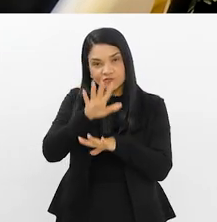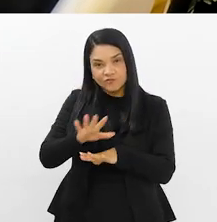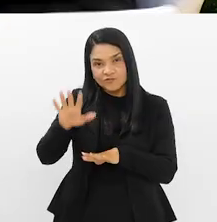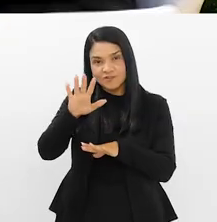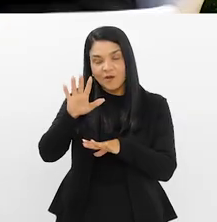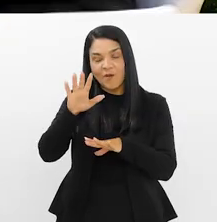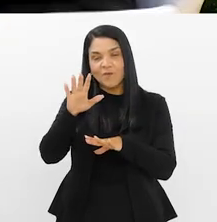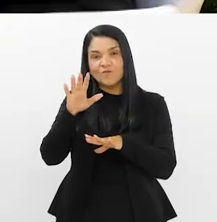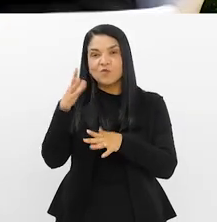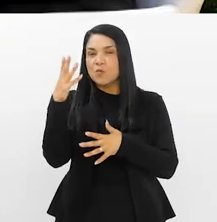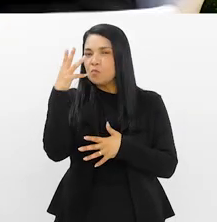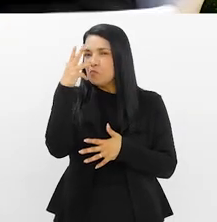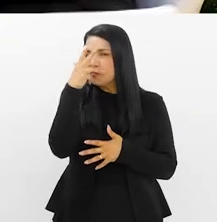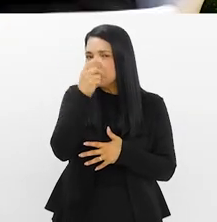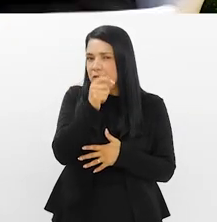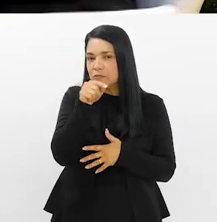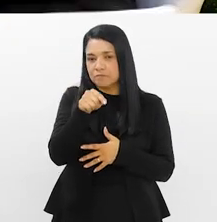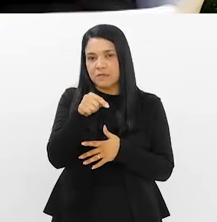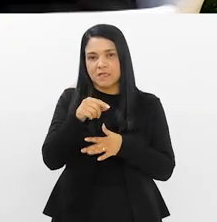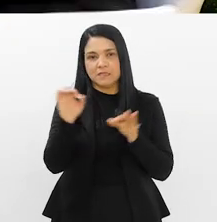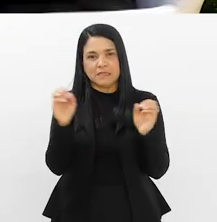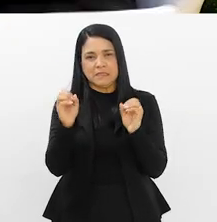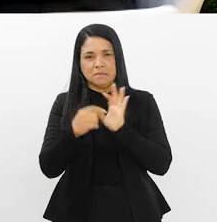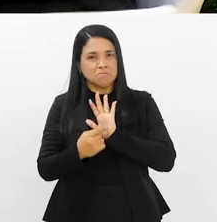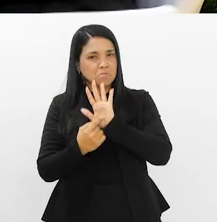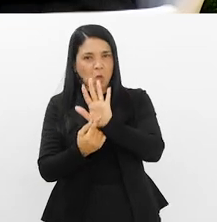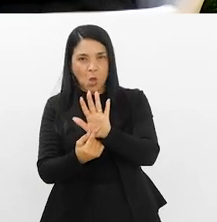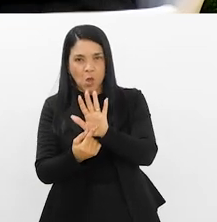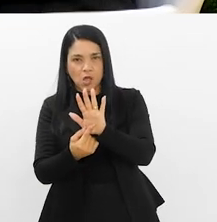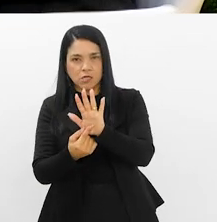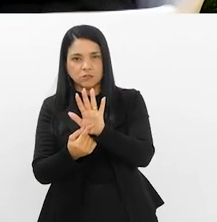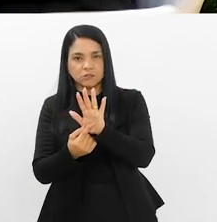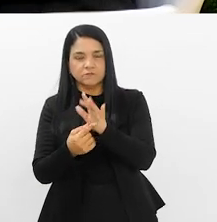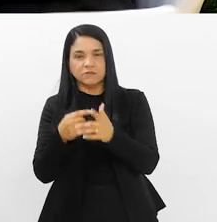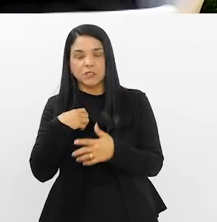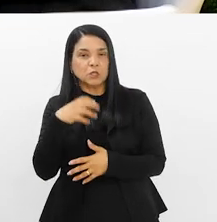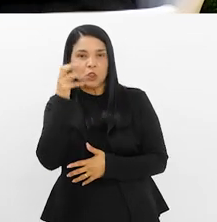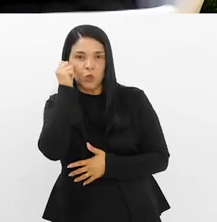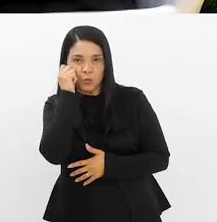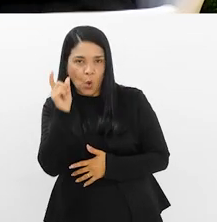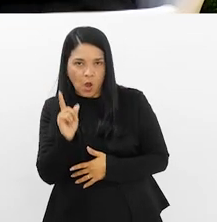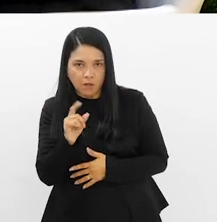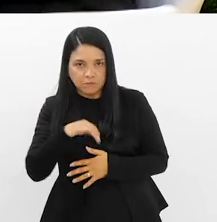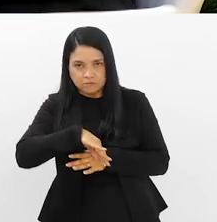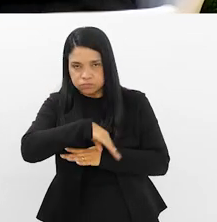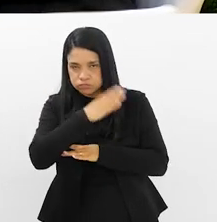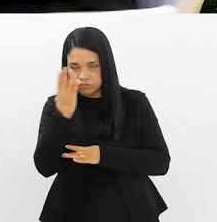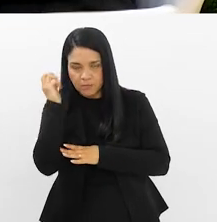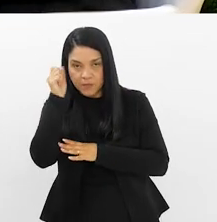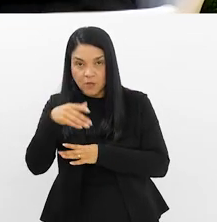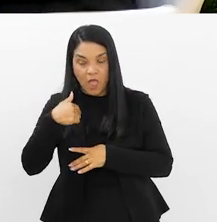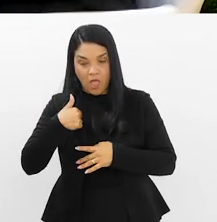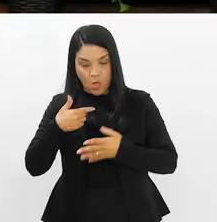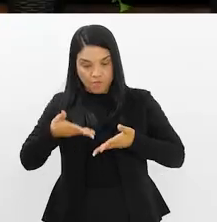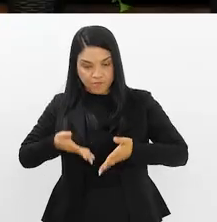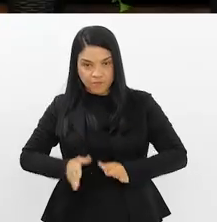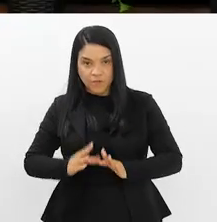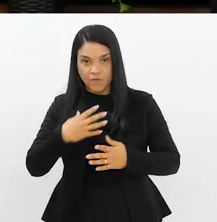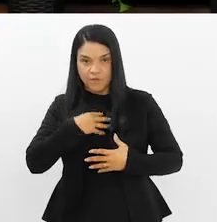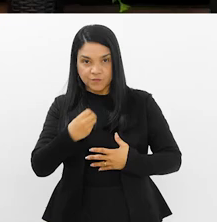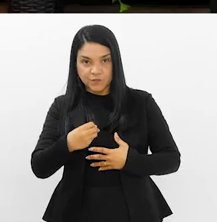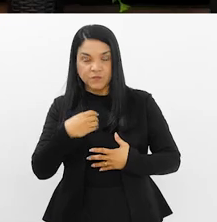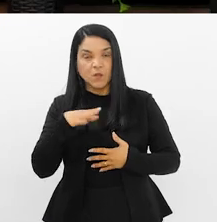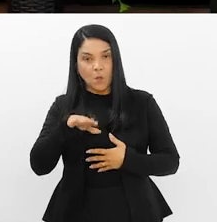maneira geral, a parte bonita, né? Mas ninguém mostra que você é privado do seu sono. Eu mesmo, quando fui